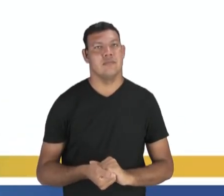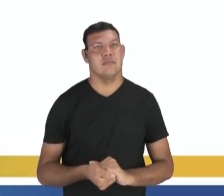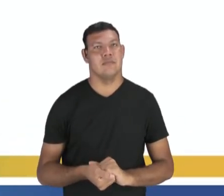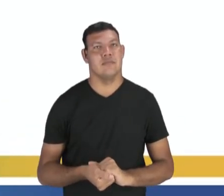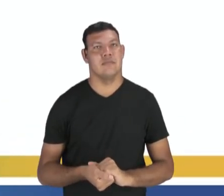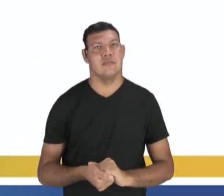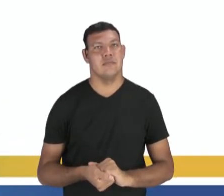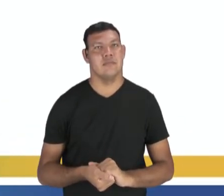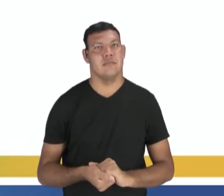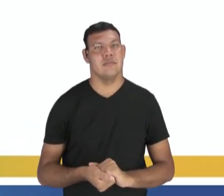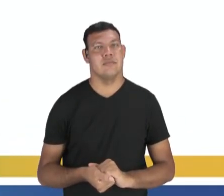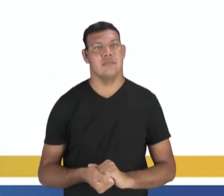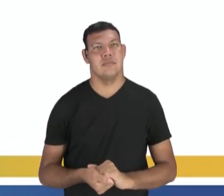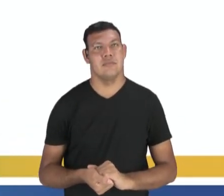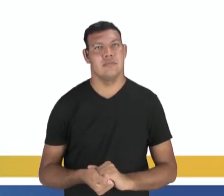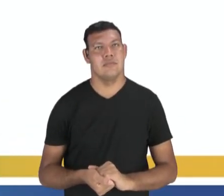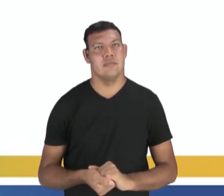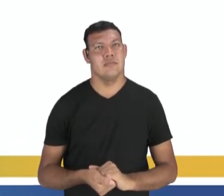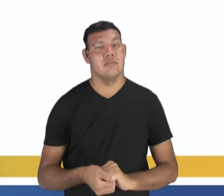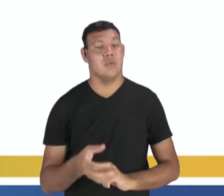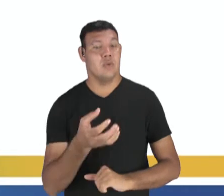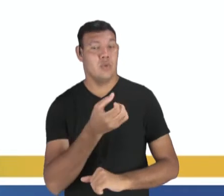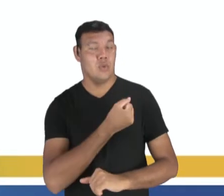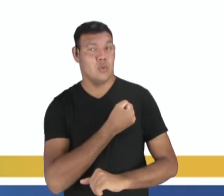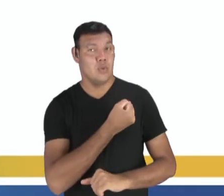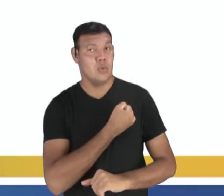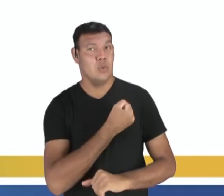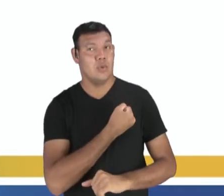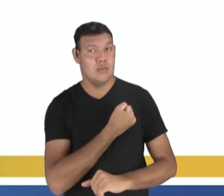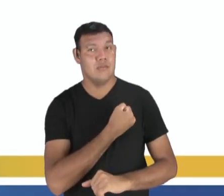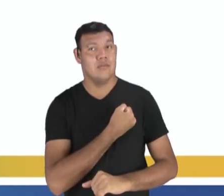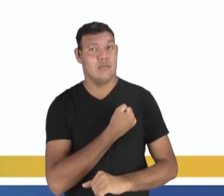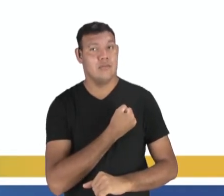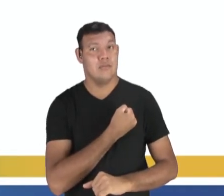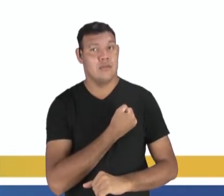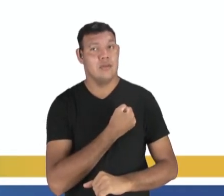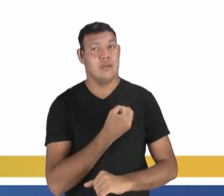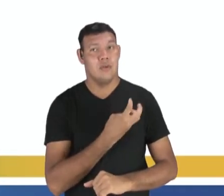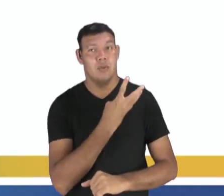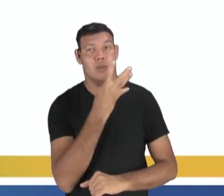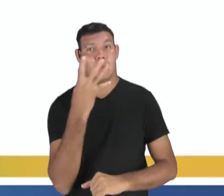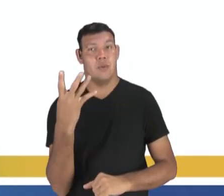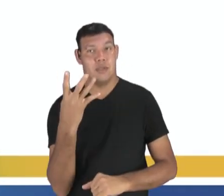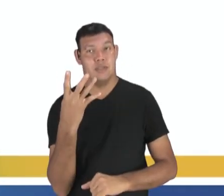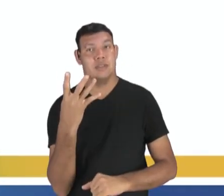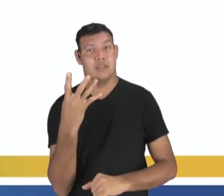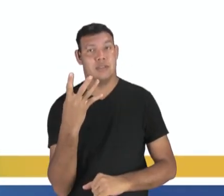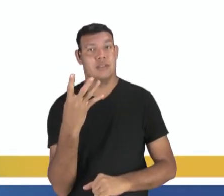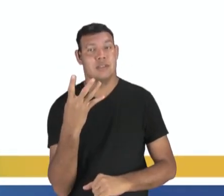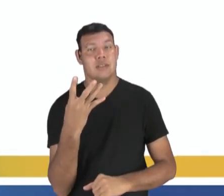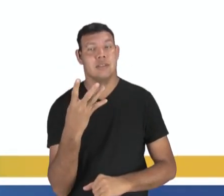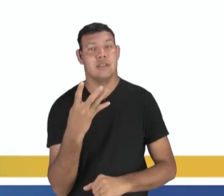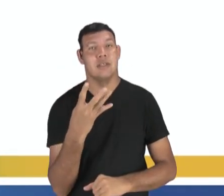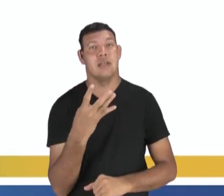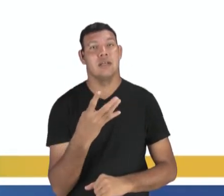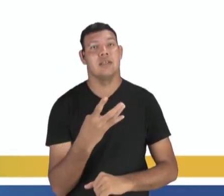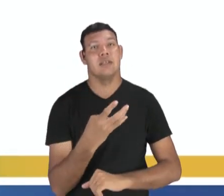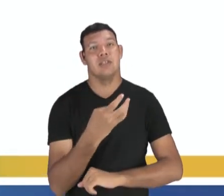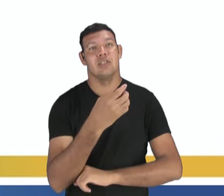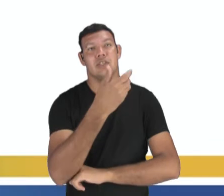Ah tá e com o número de alunos e fala inglês é de 600 olha